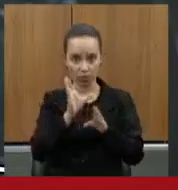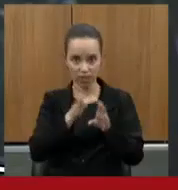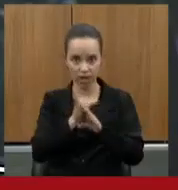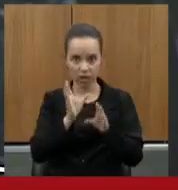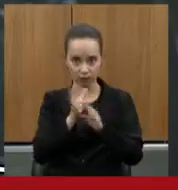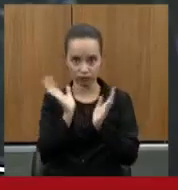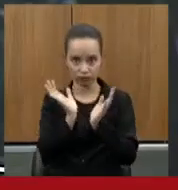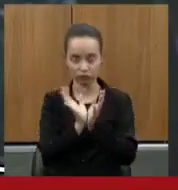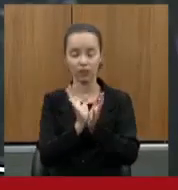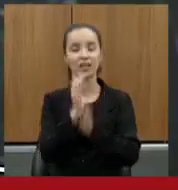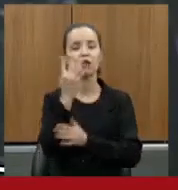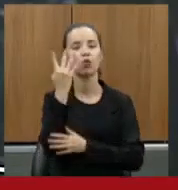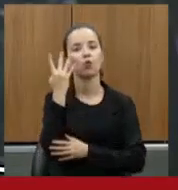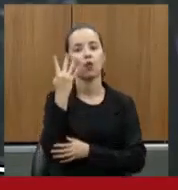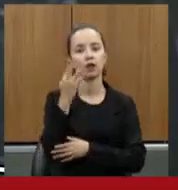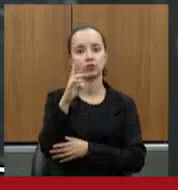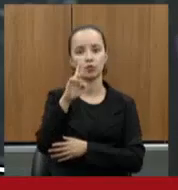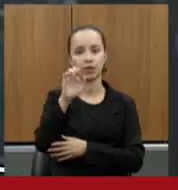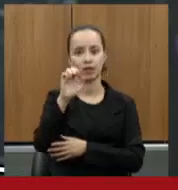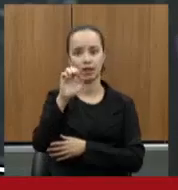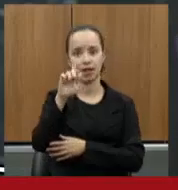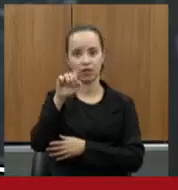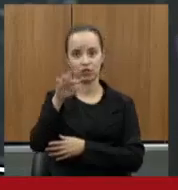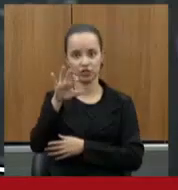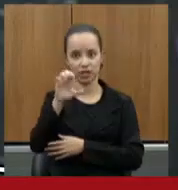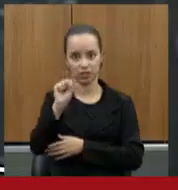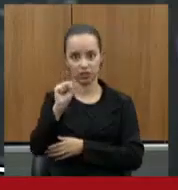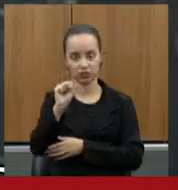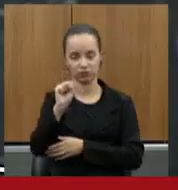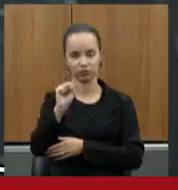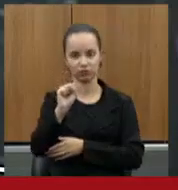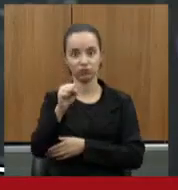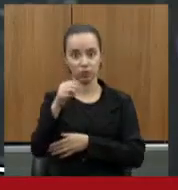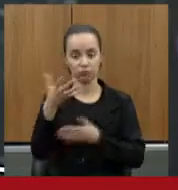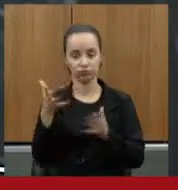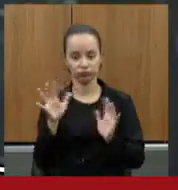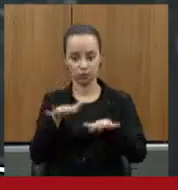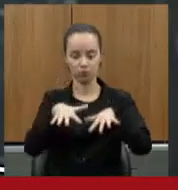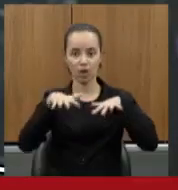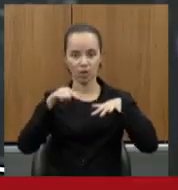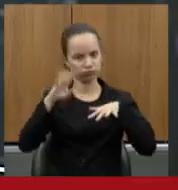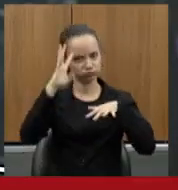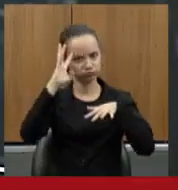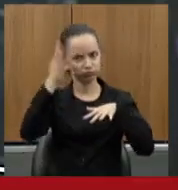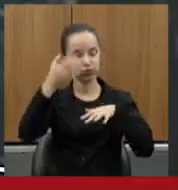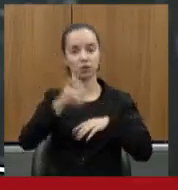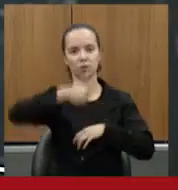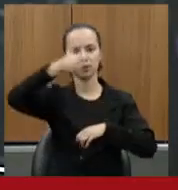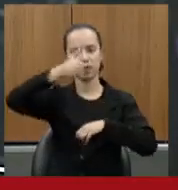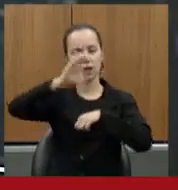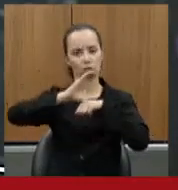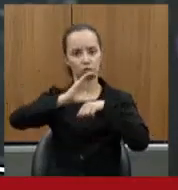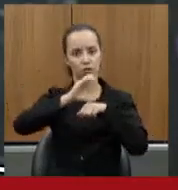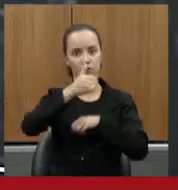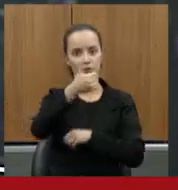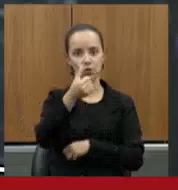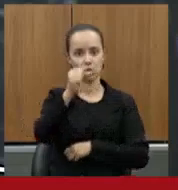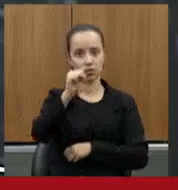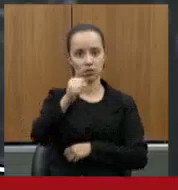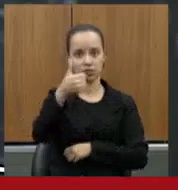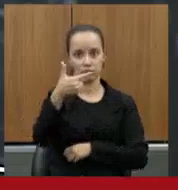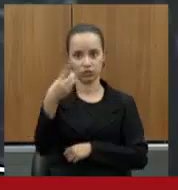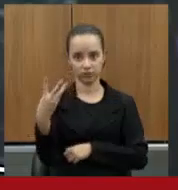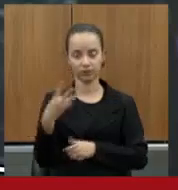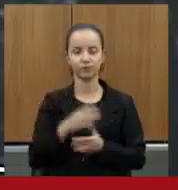e 4 regentes do Império. Saíram desse plenário, desta primeira Constituinte de